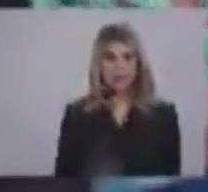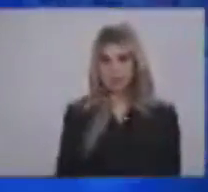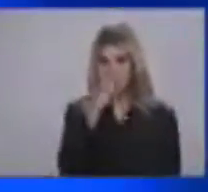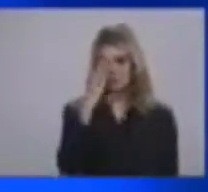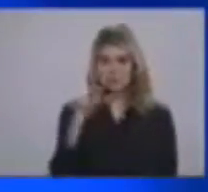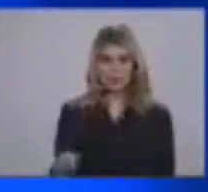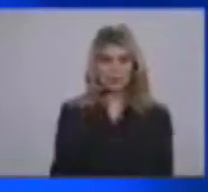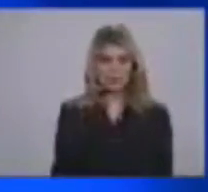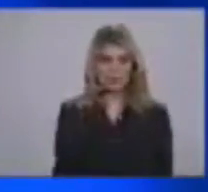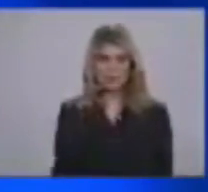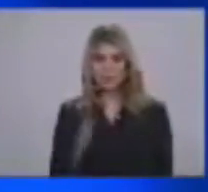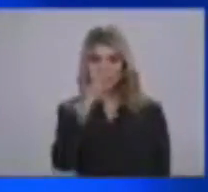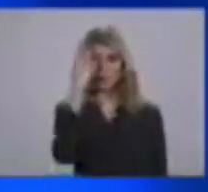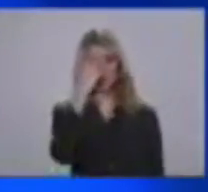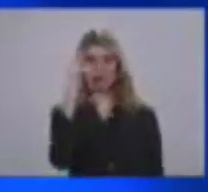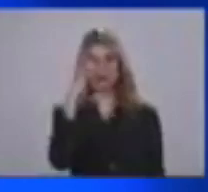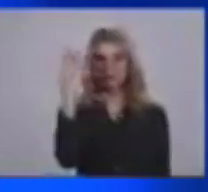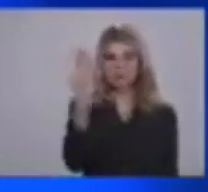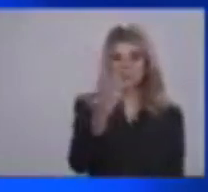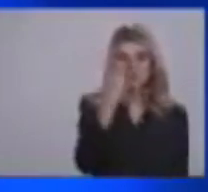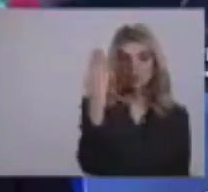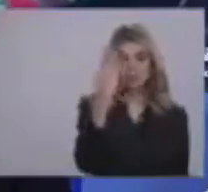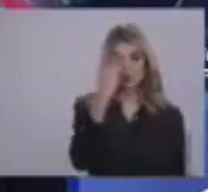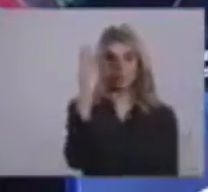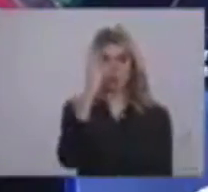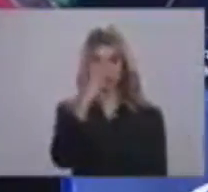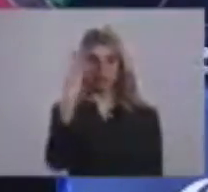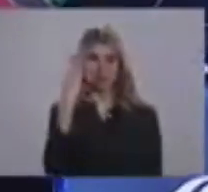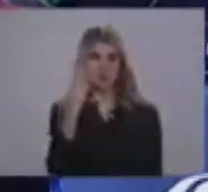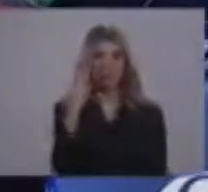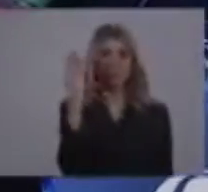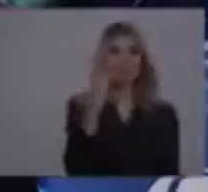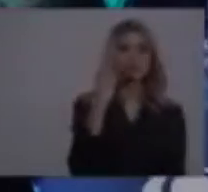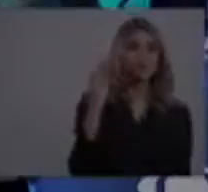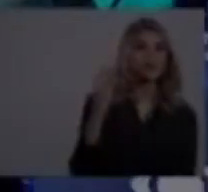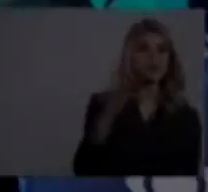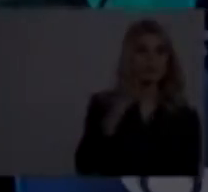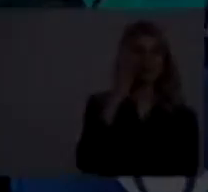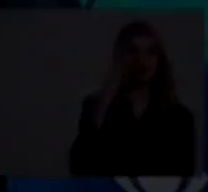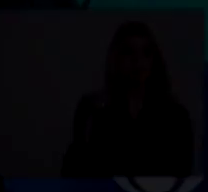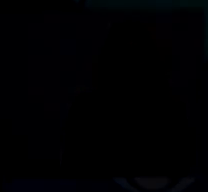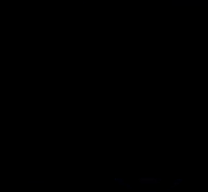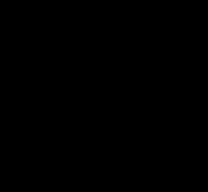para continuar. Está passando mal. Os assessores podem, por favor. Os assessores podem, por favor, retirá-lo.